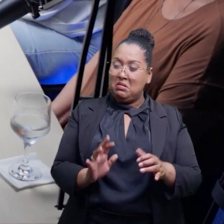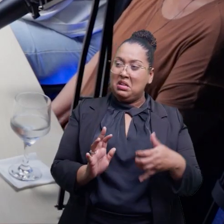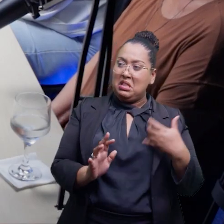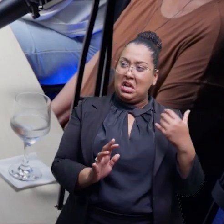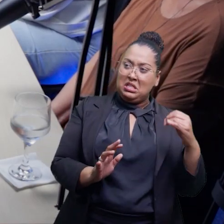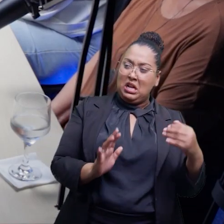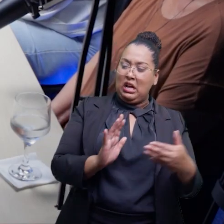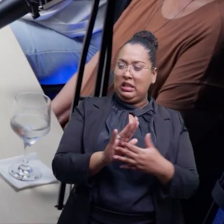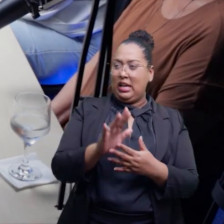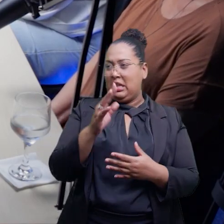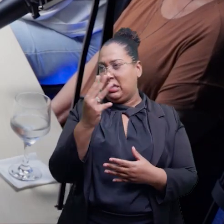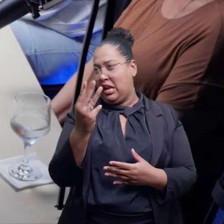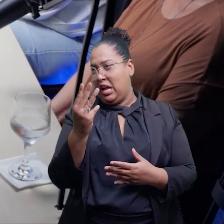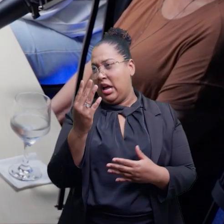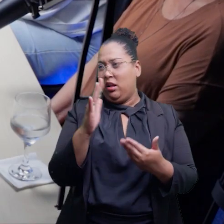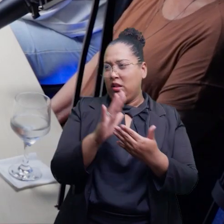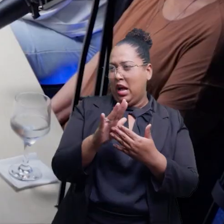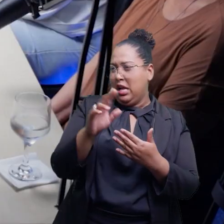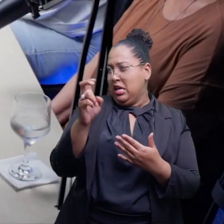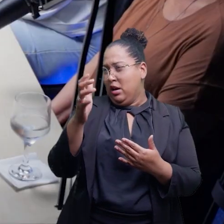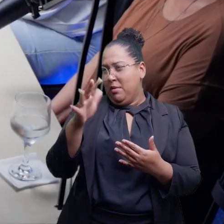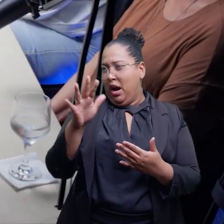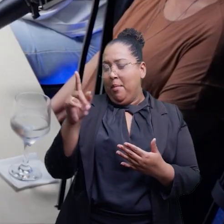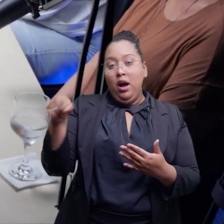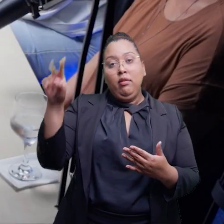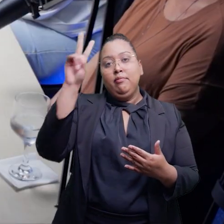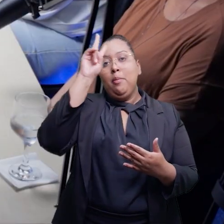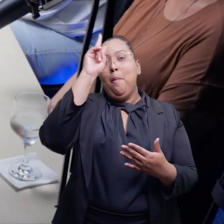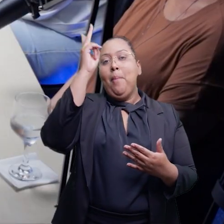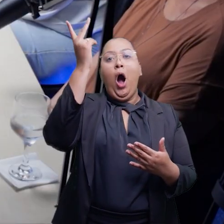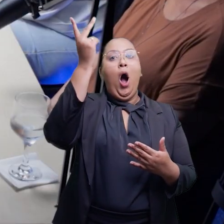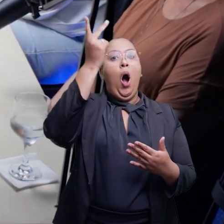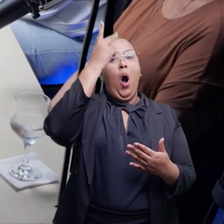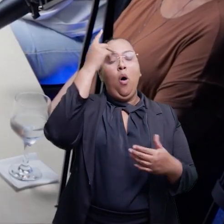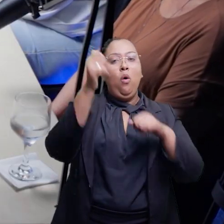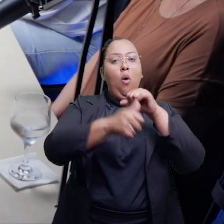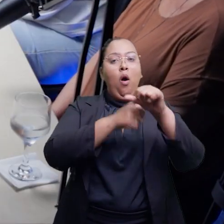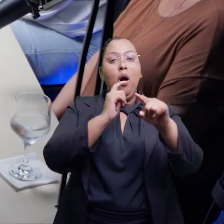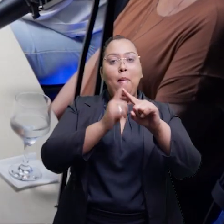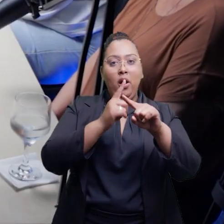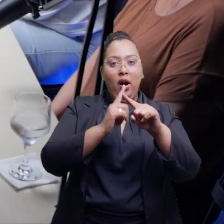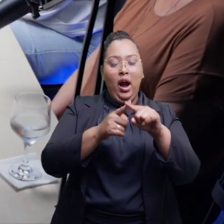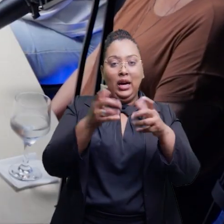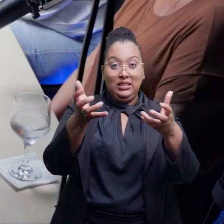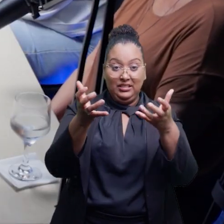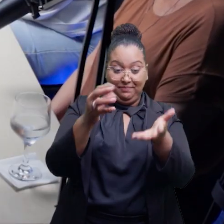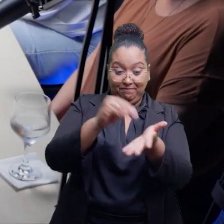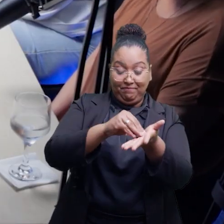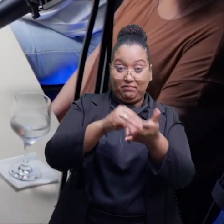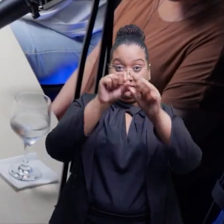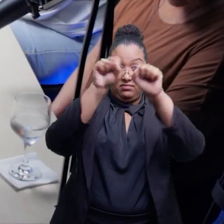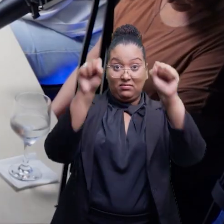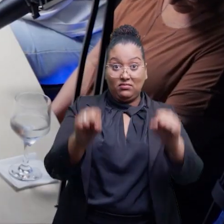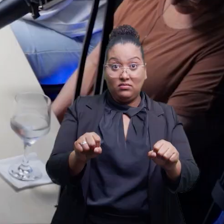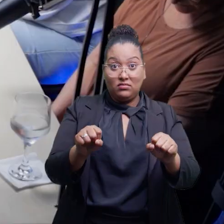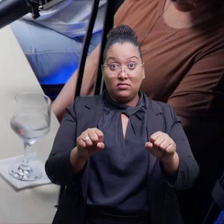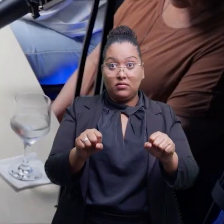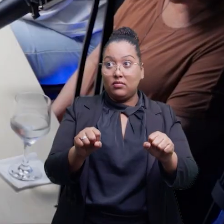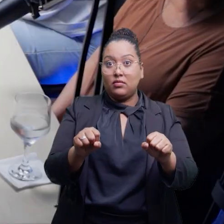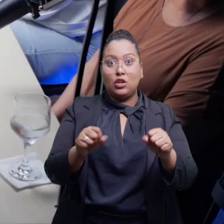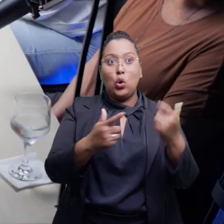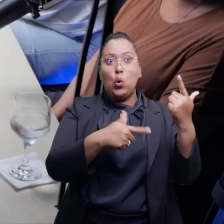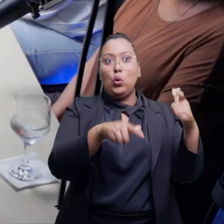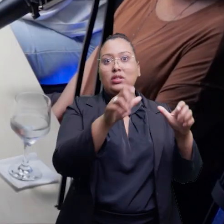de até, por exemplo, 3 anos, 5 anos de idade, mudarem de ideia. Porque até então, se você está cadastrado num perfil, você não vai